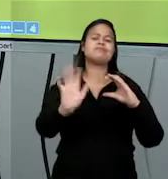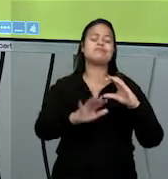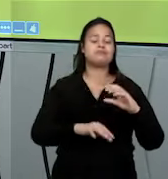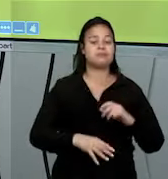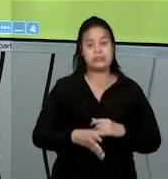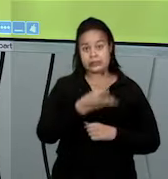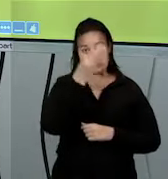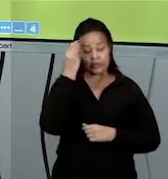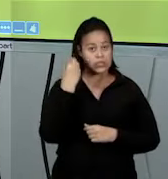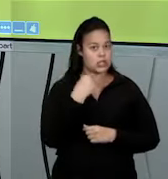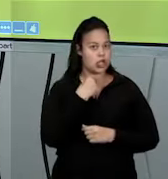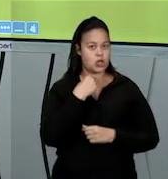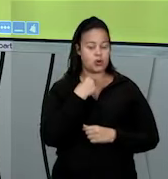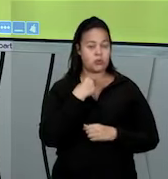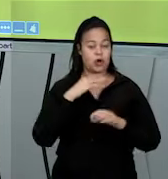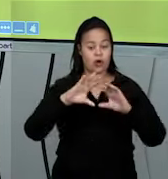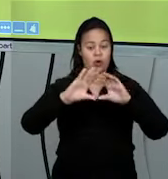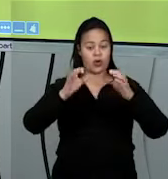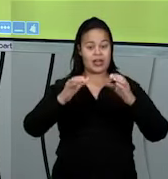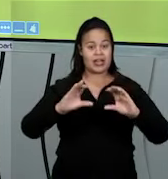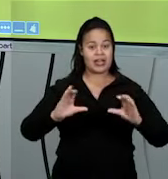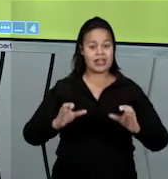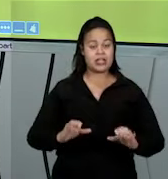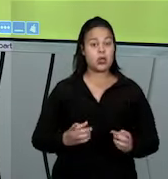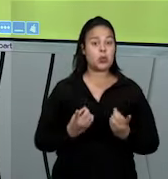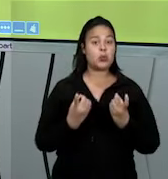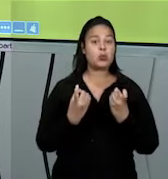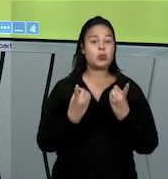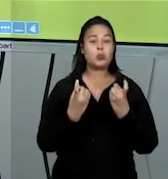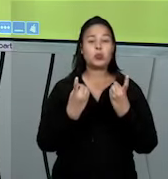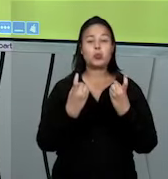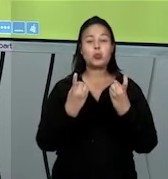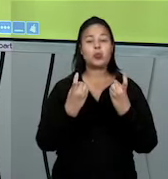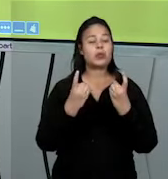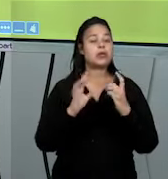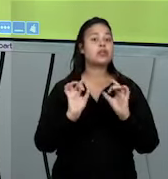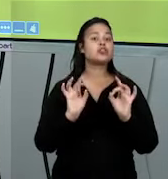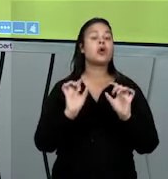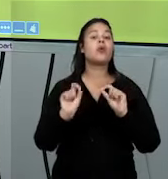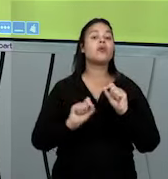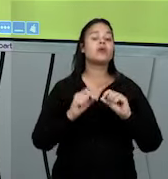dos organismos unicelulares que apresentam uma única célula.